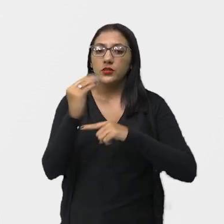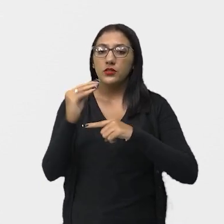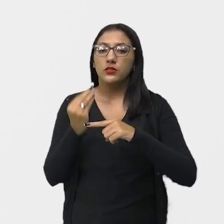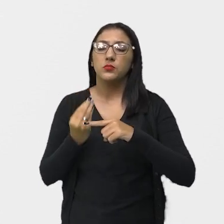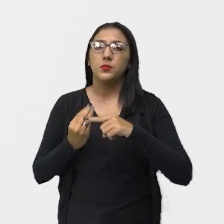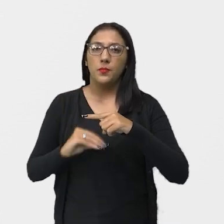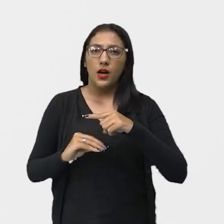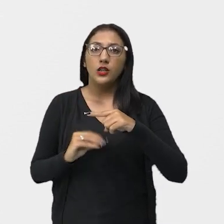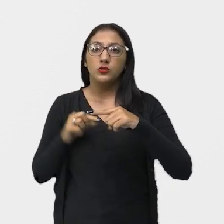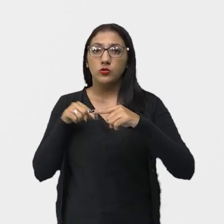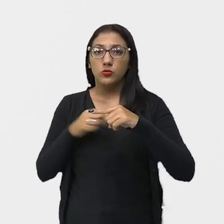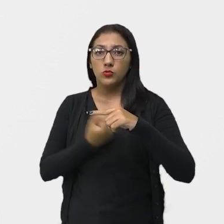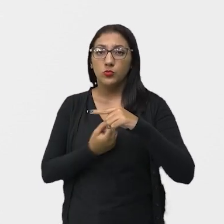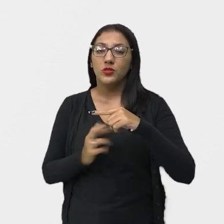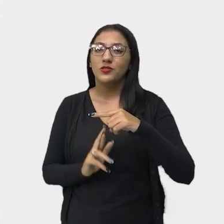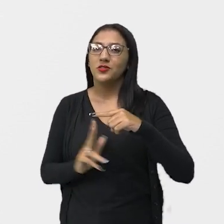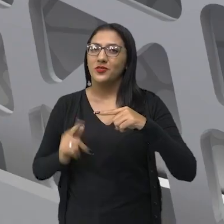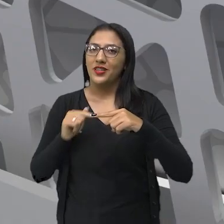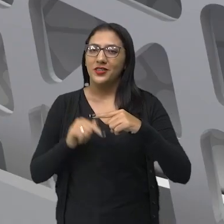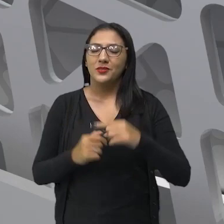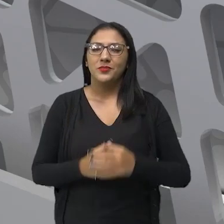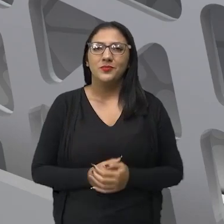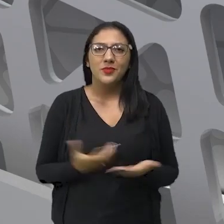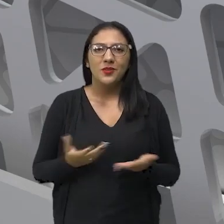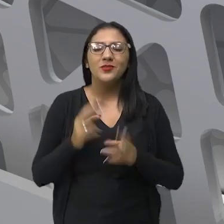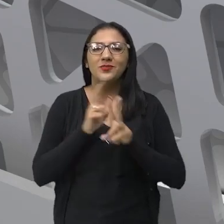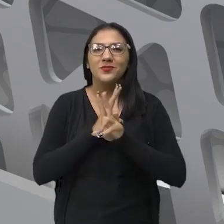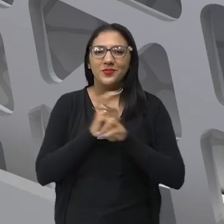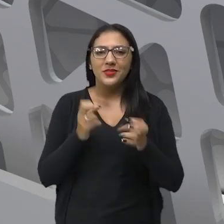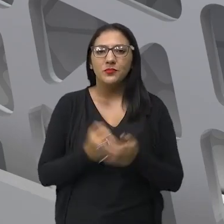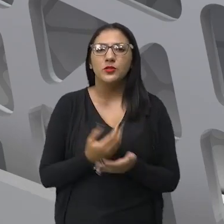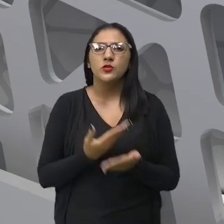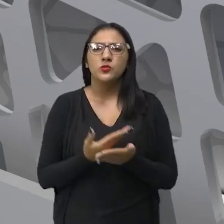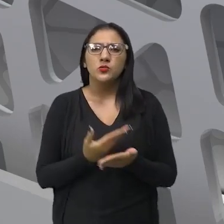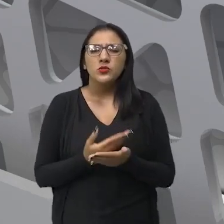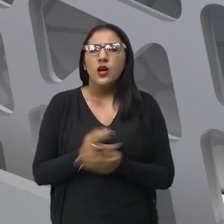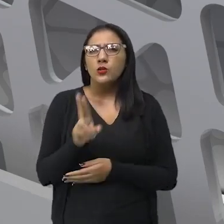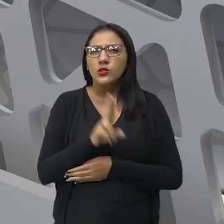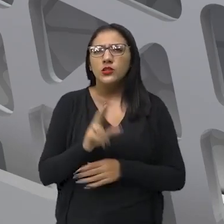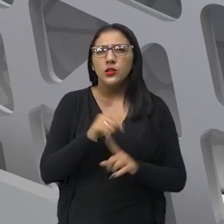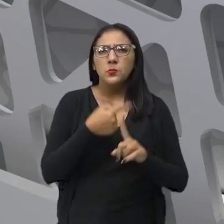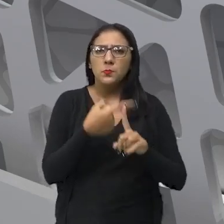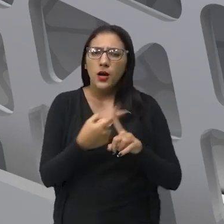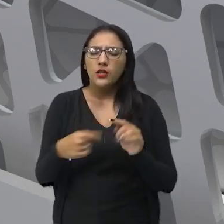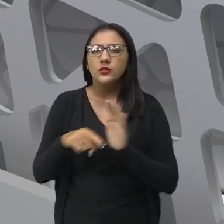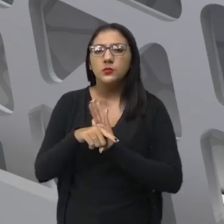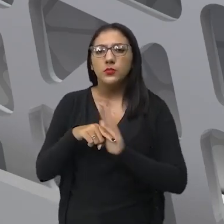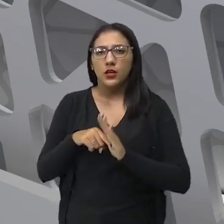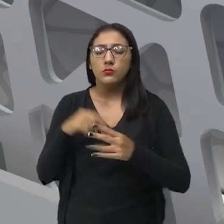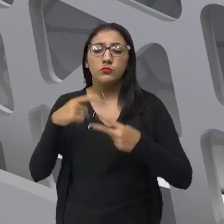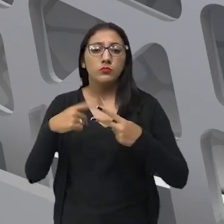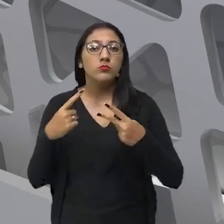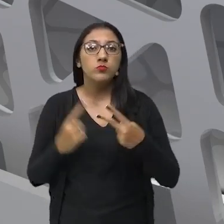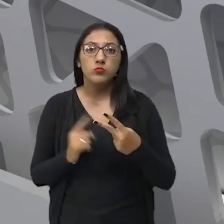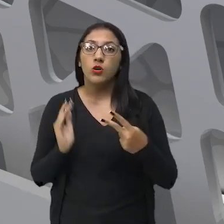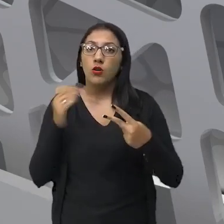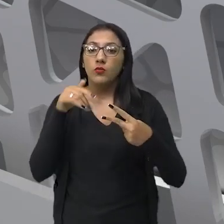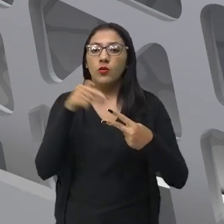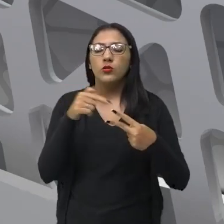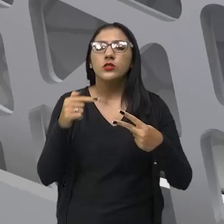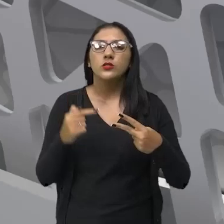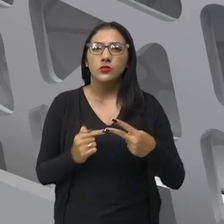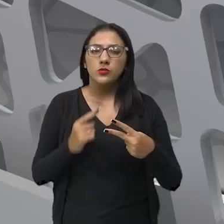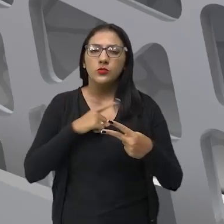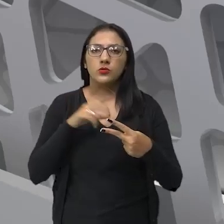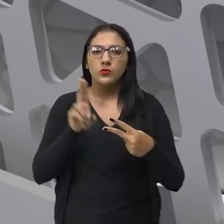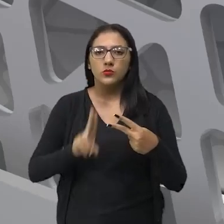denominadores diferentes. A gente vai falar um pouco sobre as operações de adição e subtração, dois casos particulares, né? Quando nós